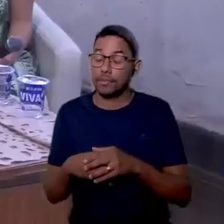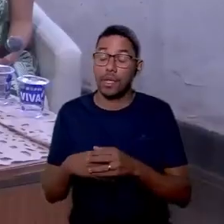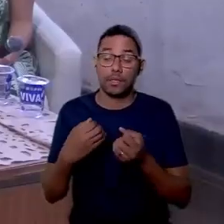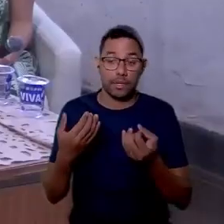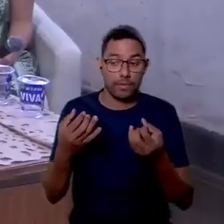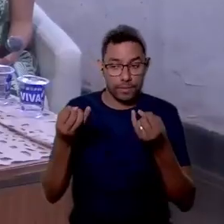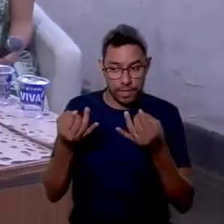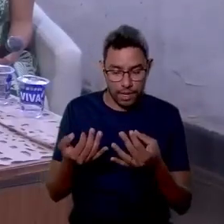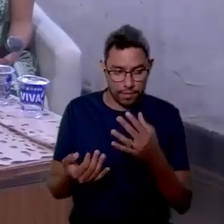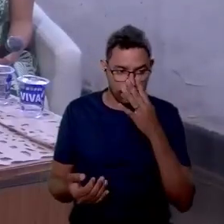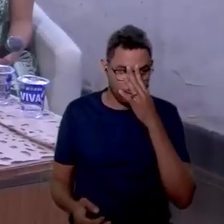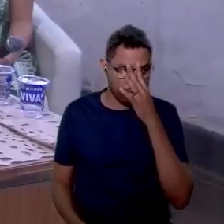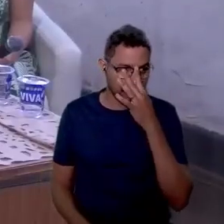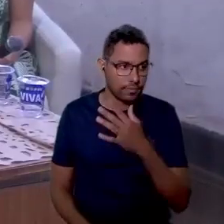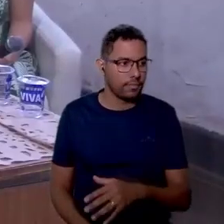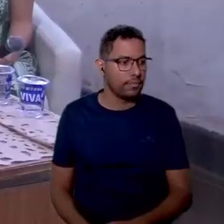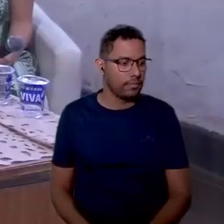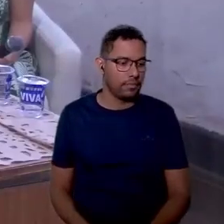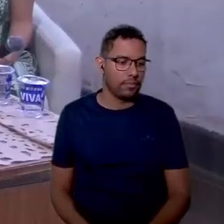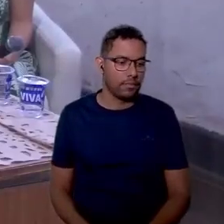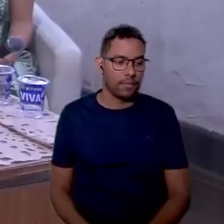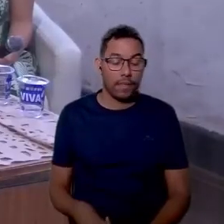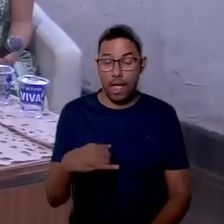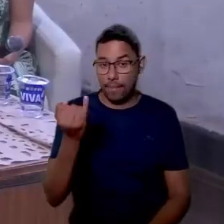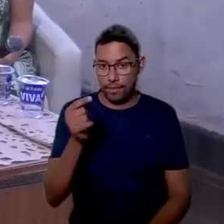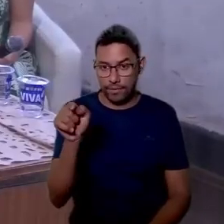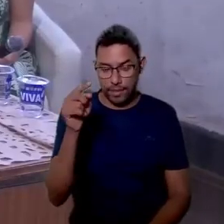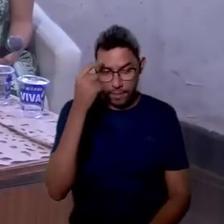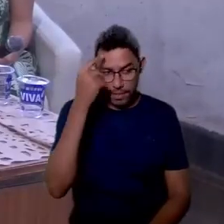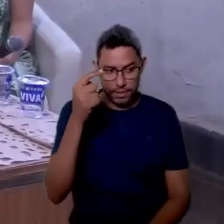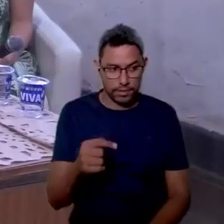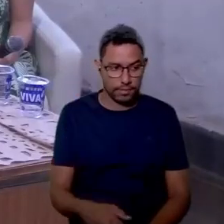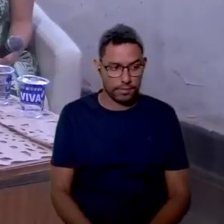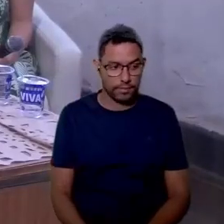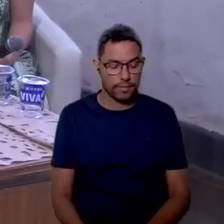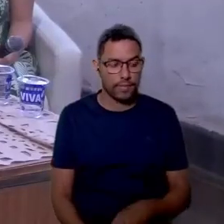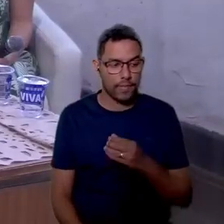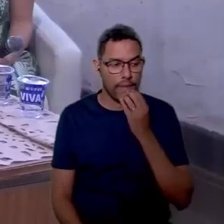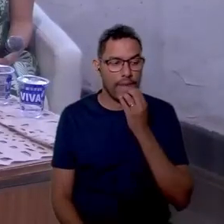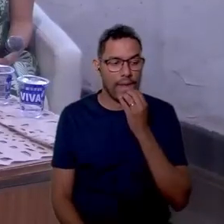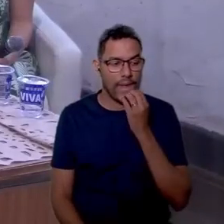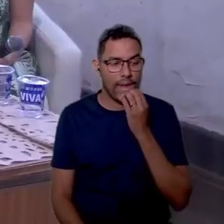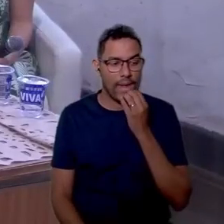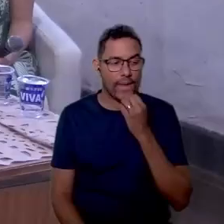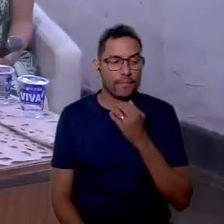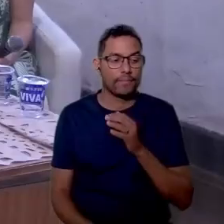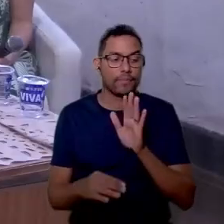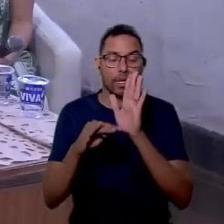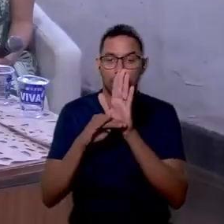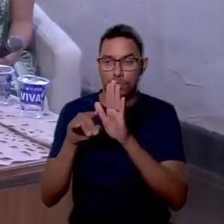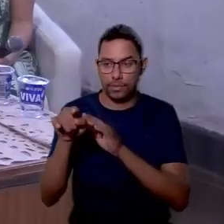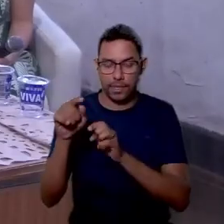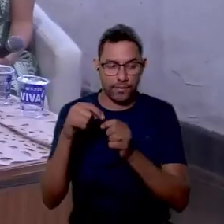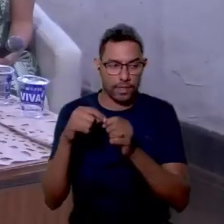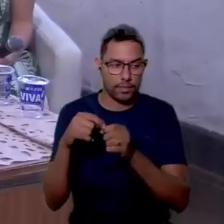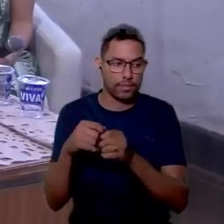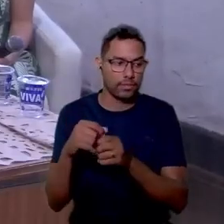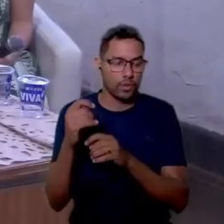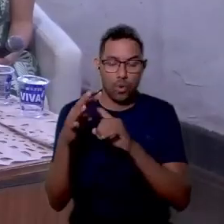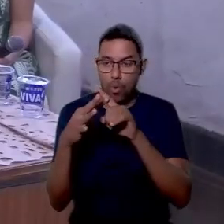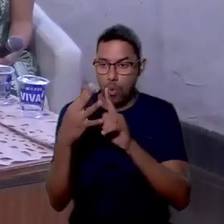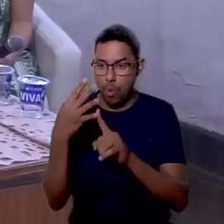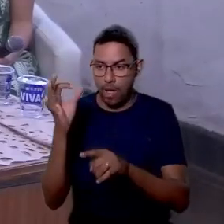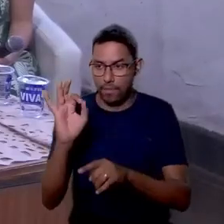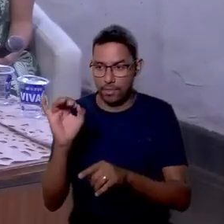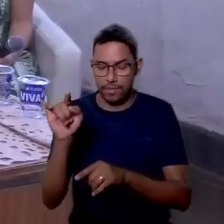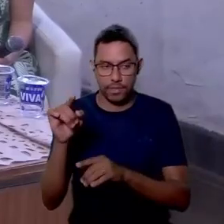uma coisa, que é importante que você pense. O investimento que você faz, os